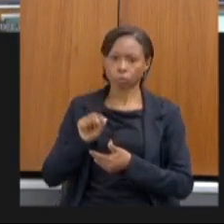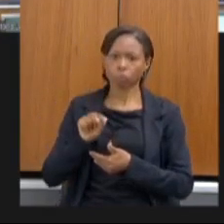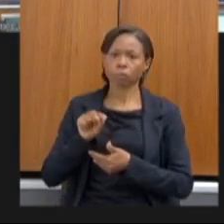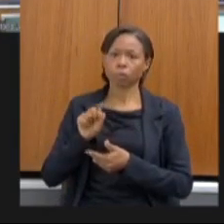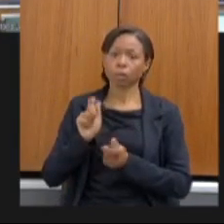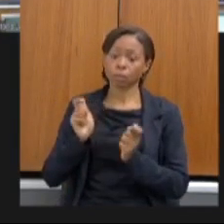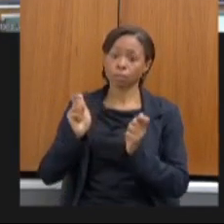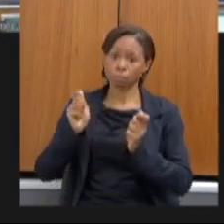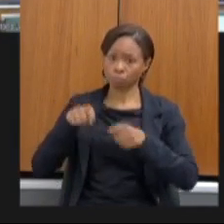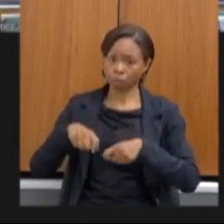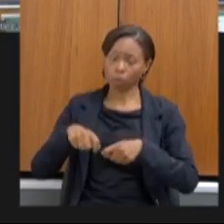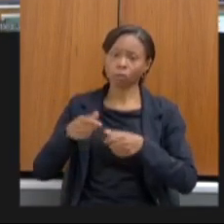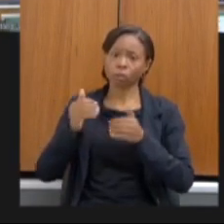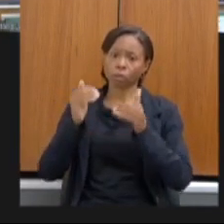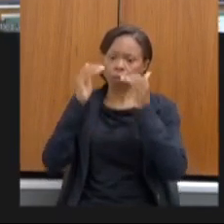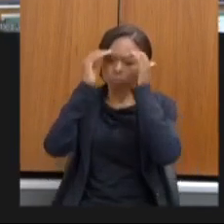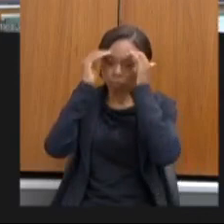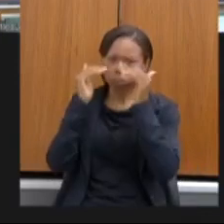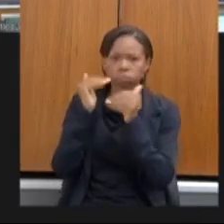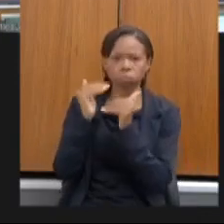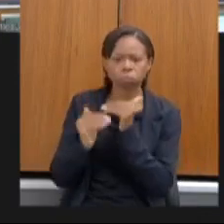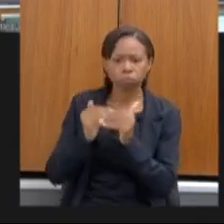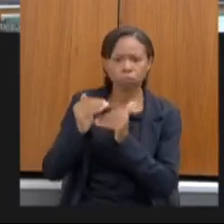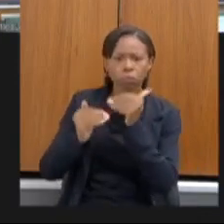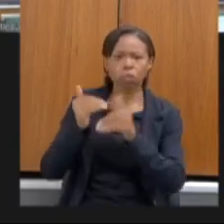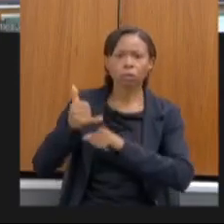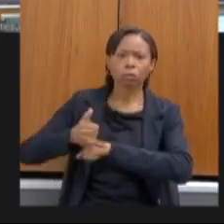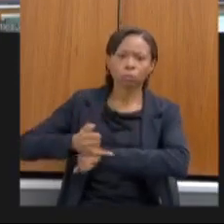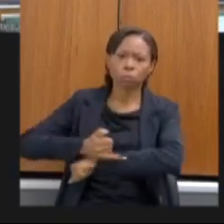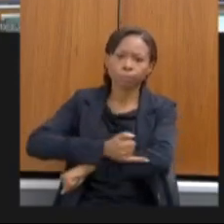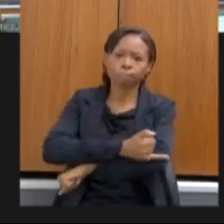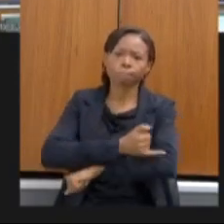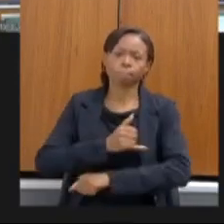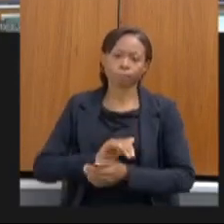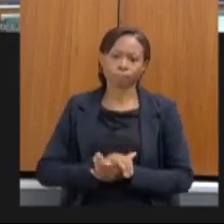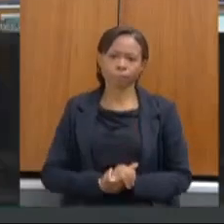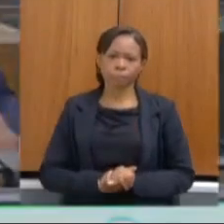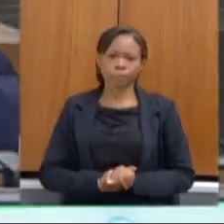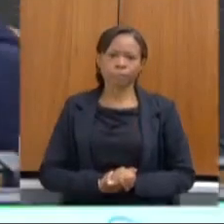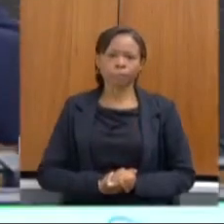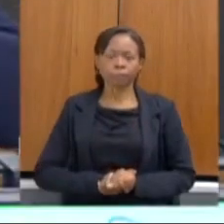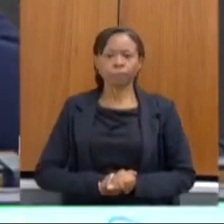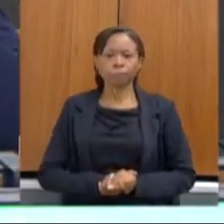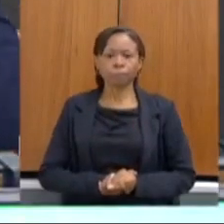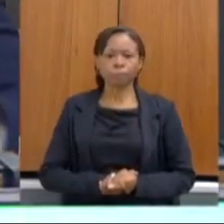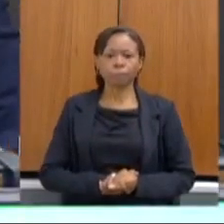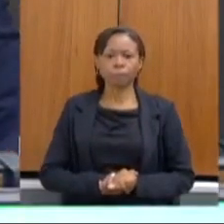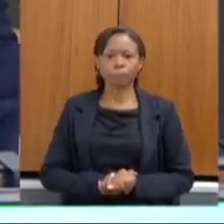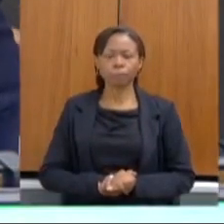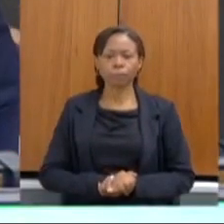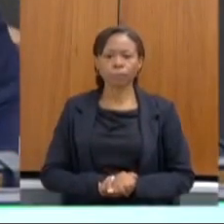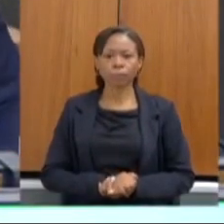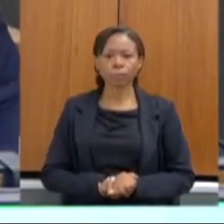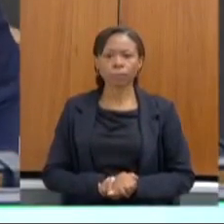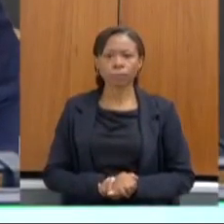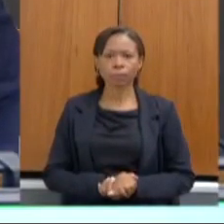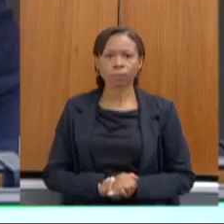cumprir agenda de desenvolvimento por meio de infraestrutura e pode passar por favor o